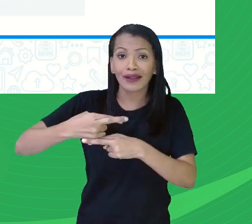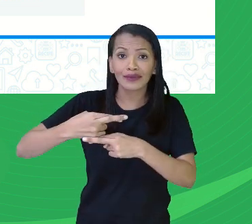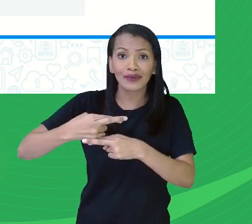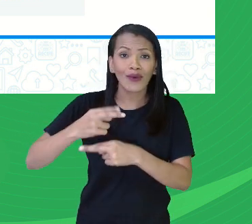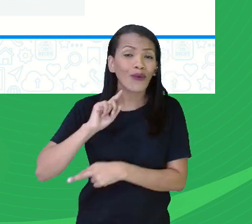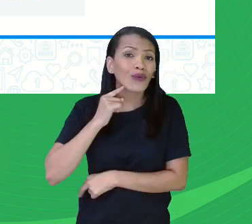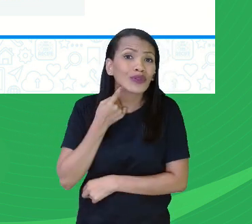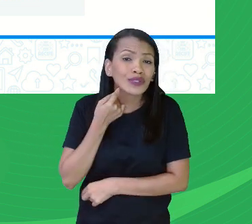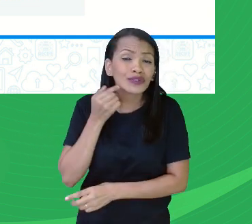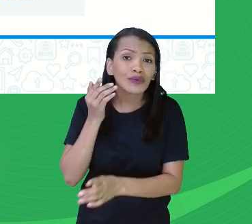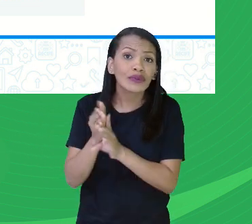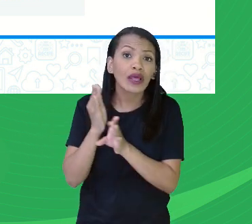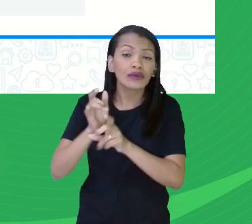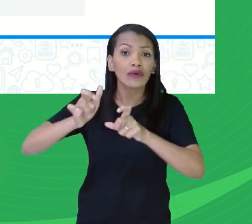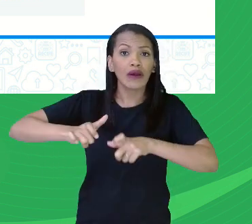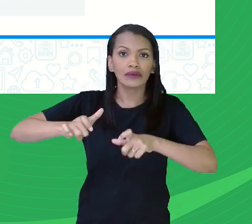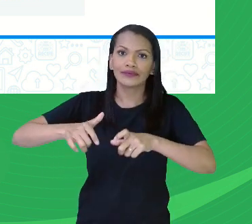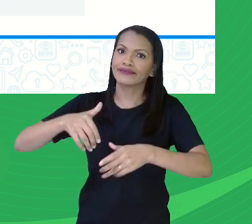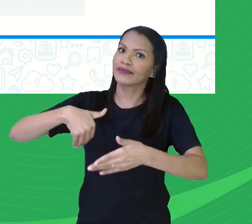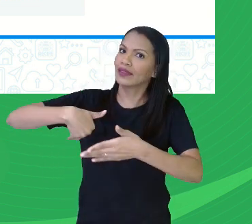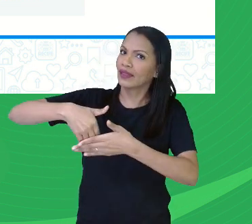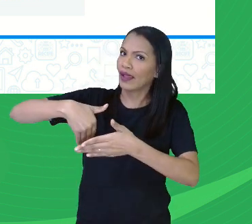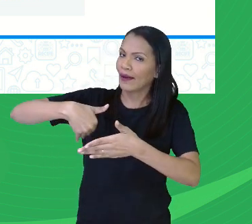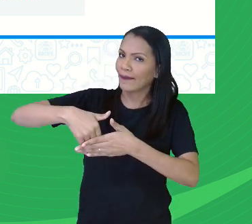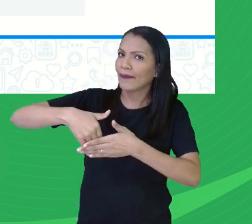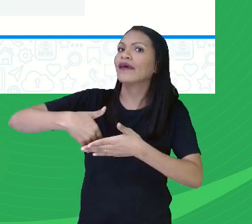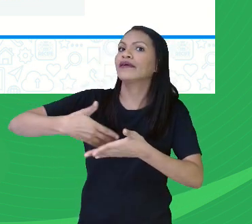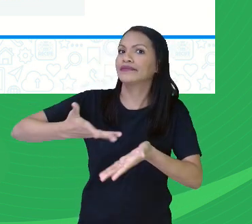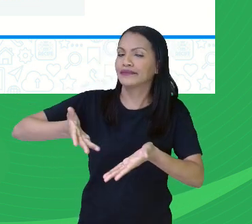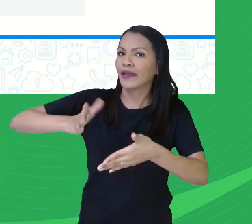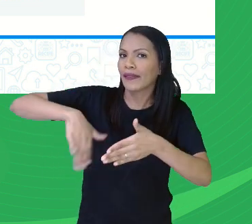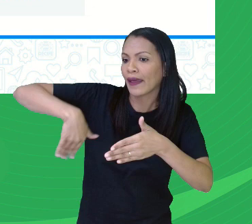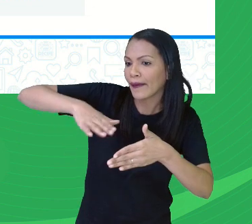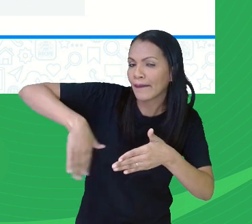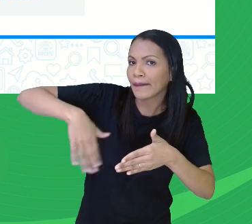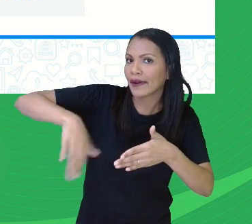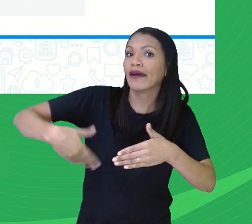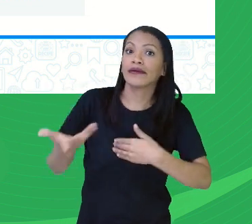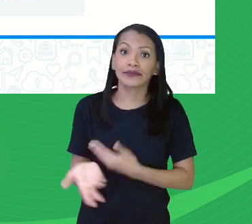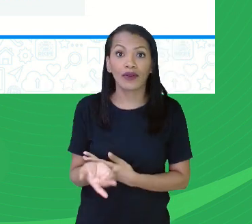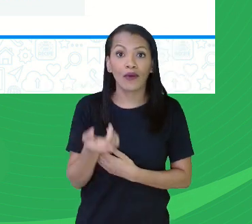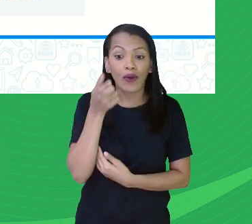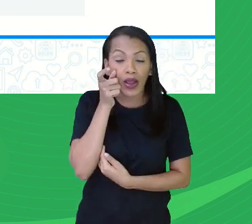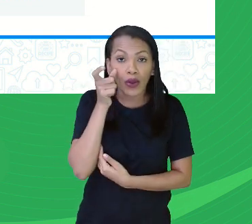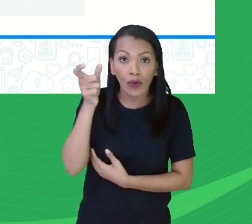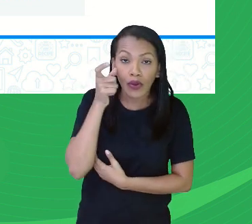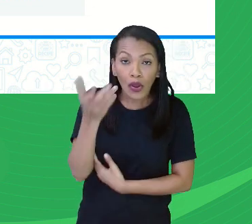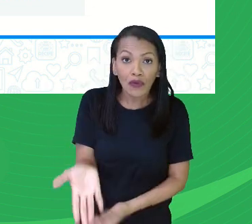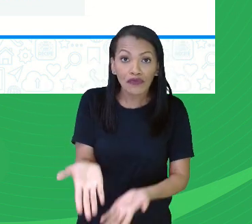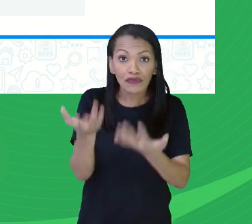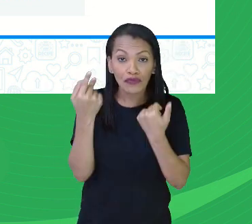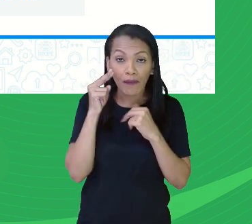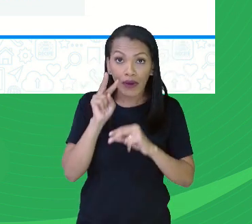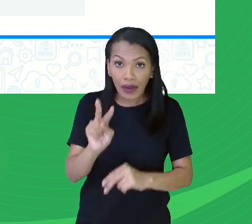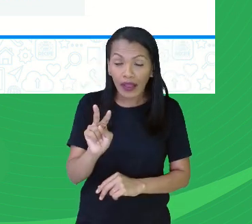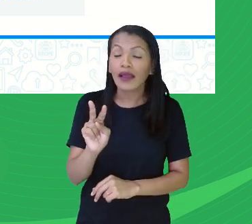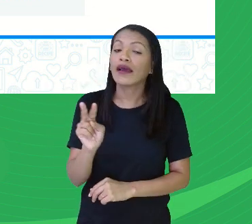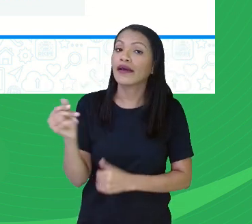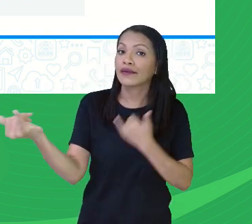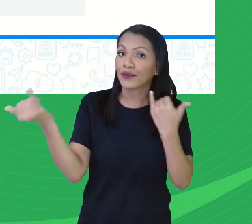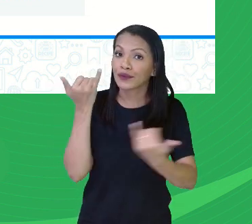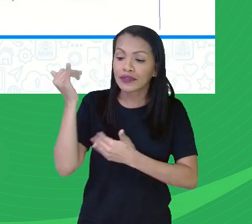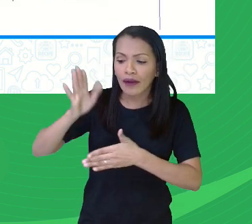praias. Então já dá aí para despertar a nossa curiosidade. Então vamos ler essa notícia. Ela é curtinha porque eu disse